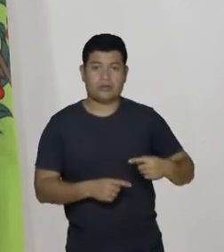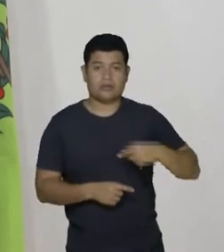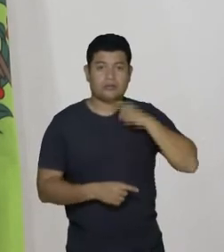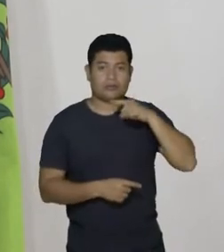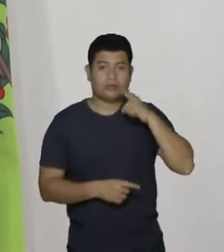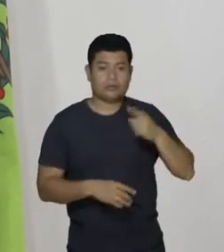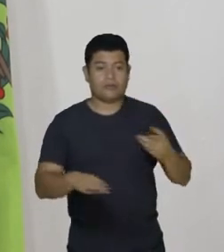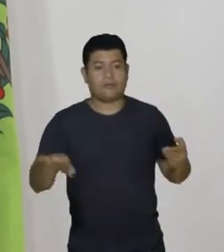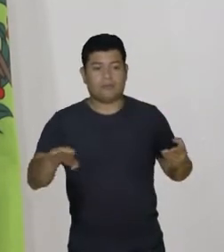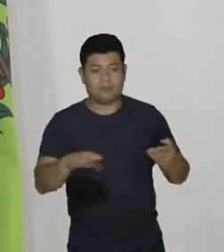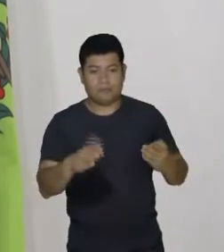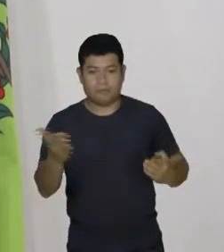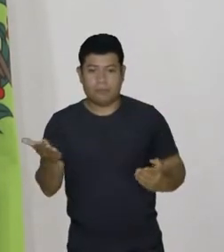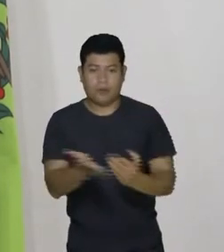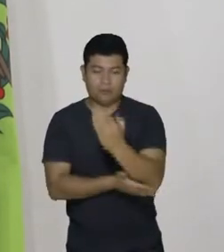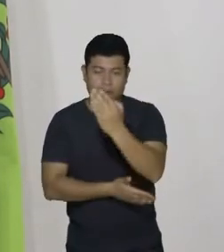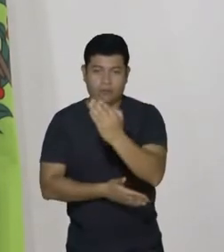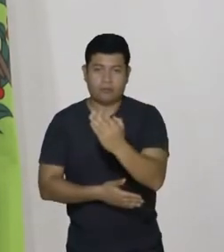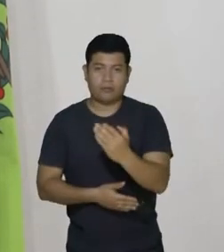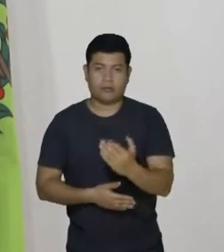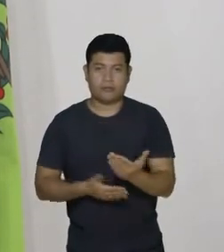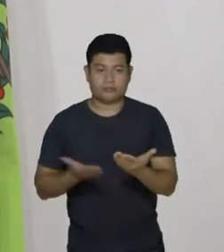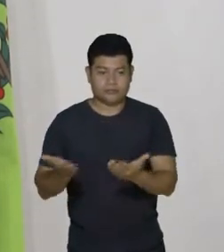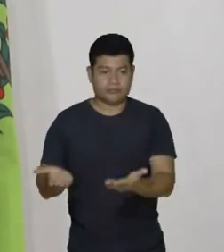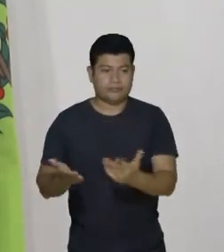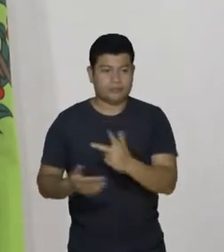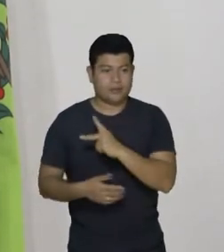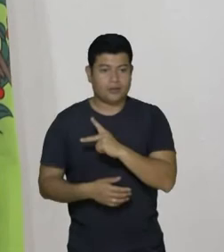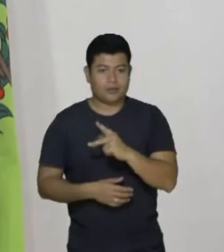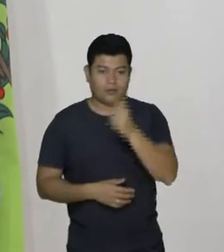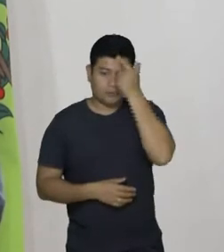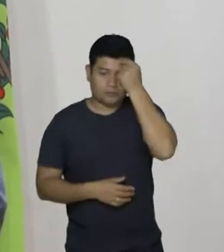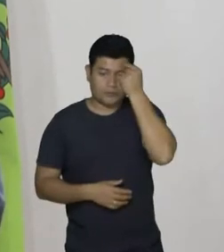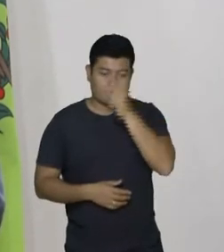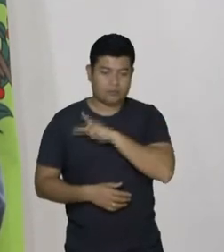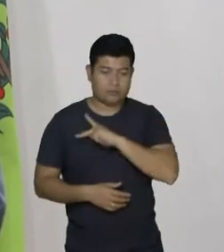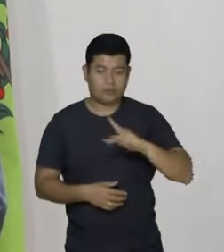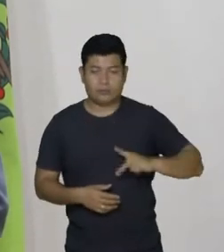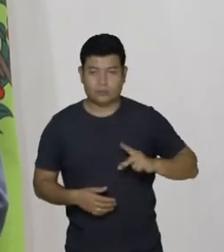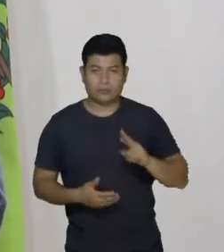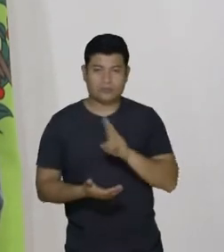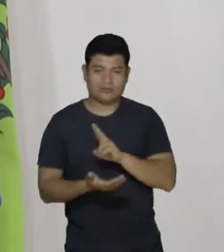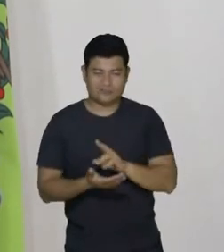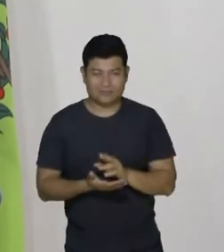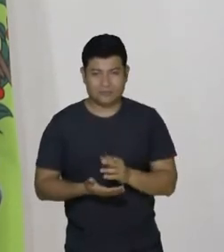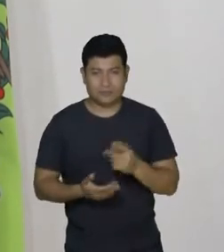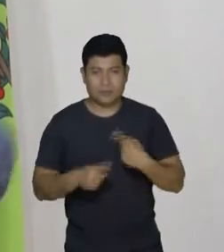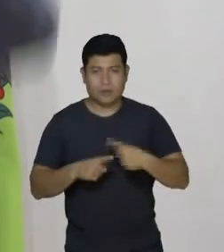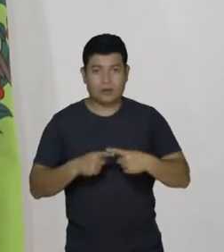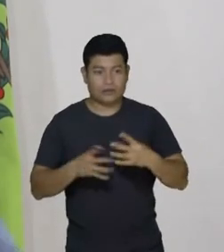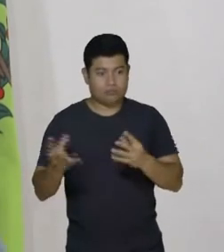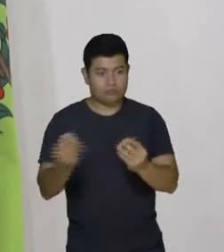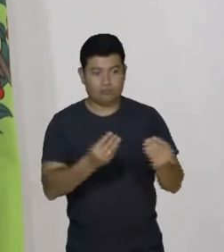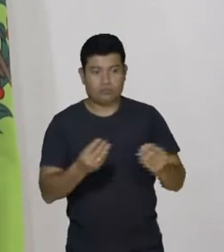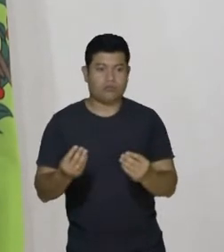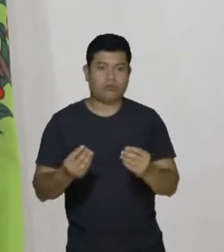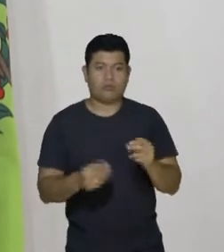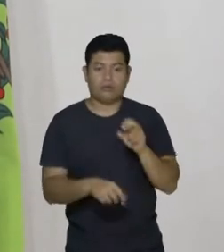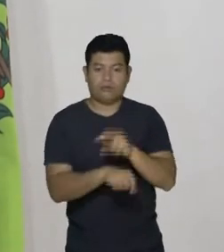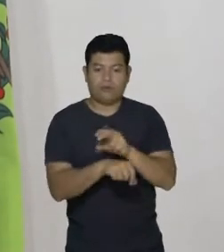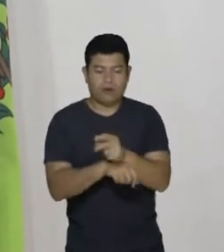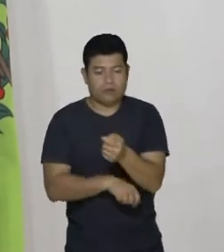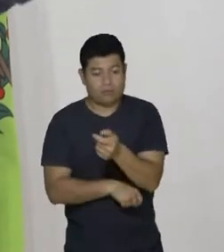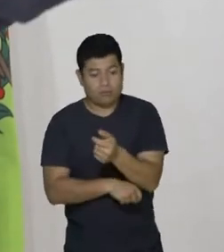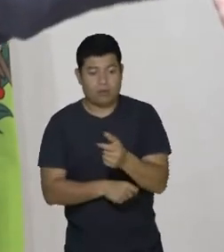no vestibular de uma universidade pública, por conta que é muito concorrido, e a grande parte